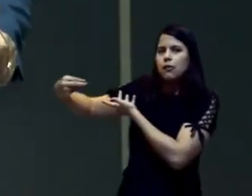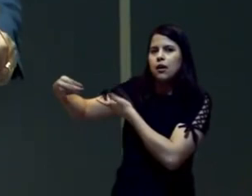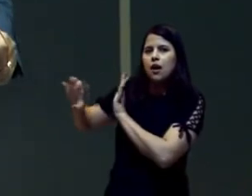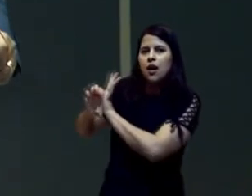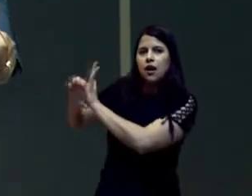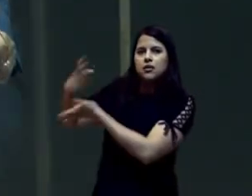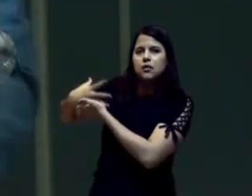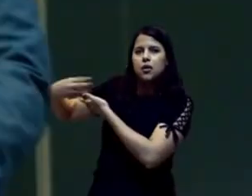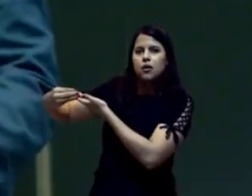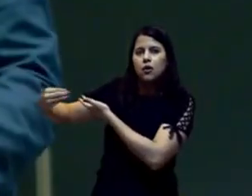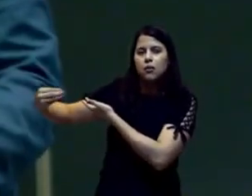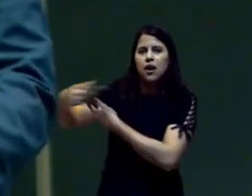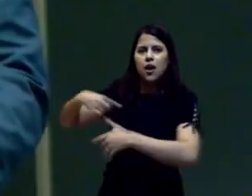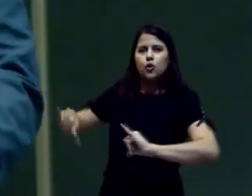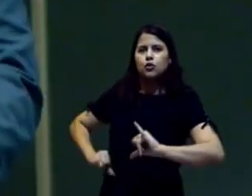vem comigo, Timóteo,